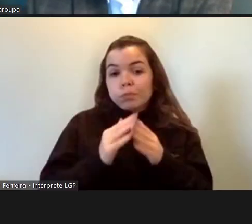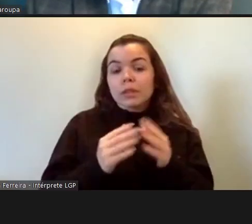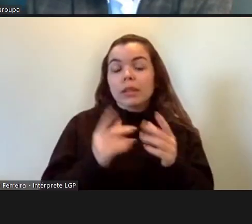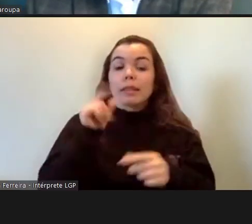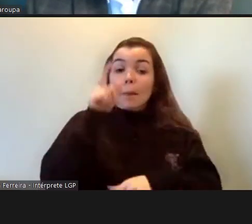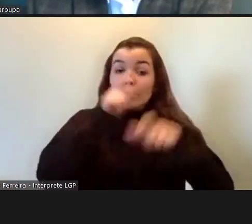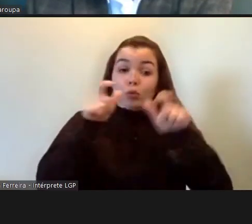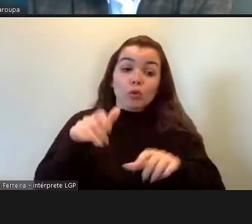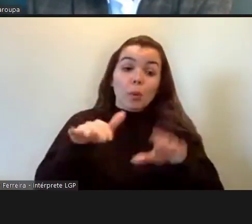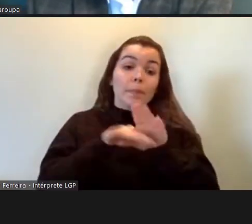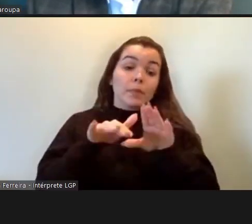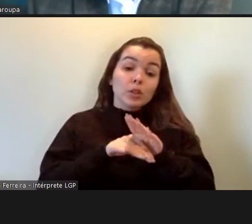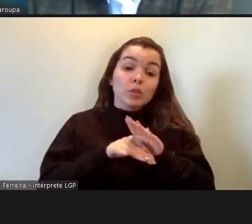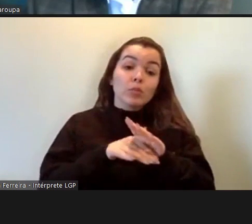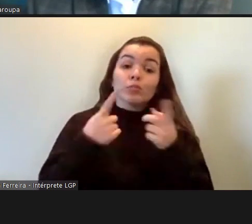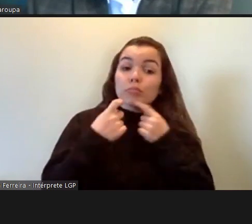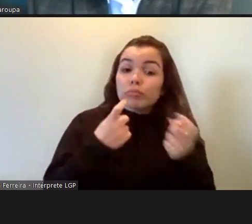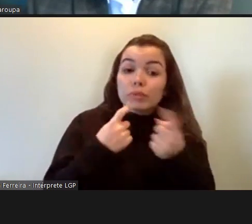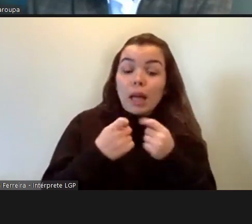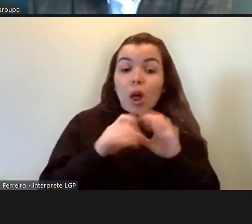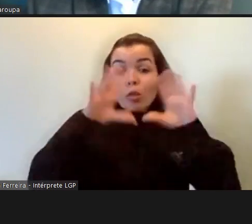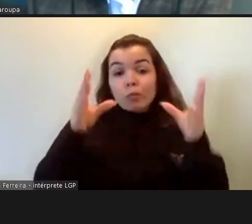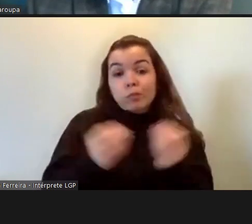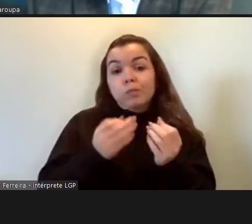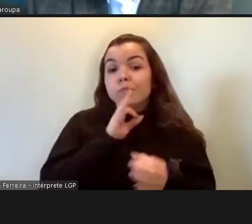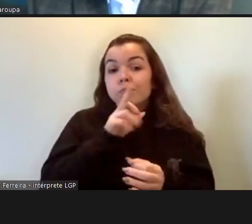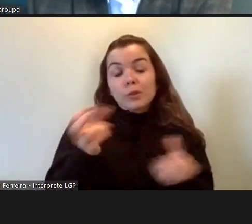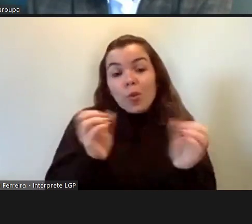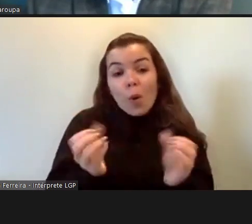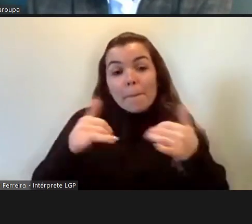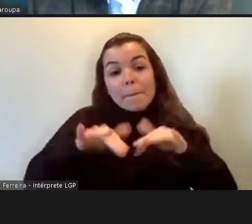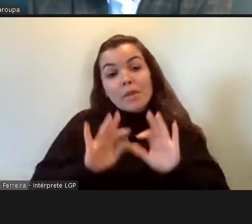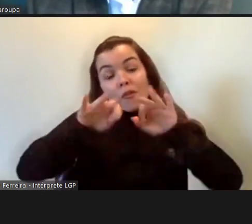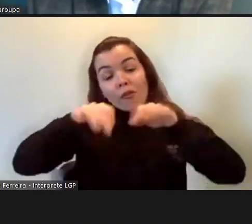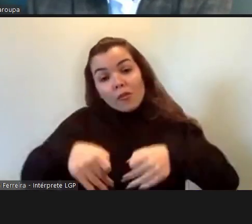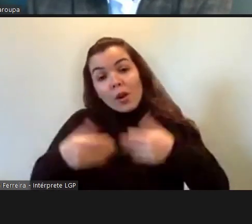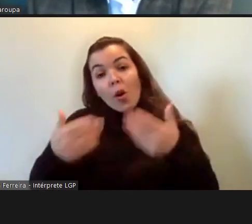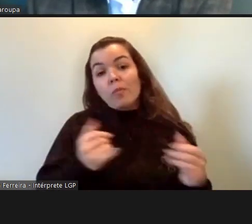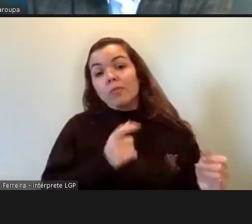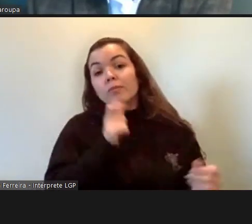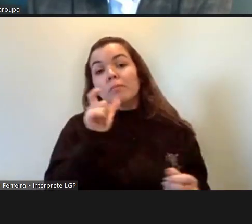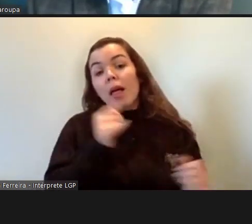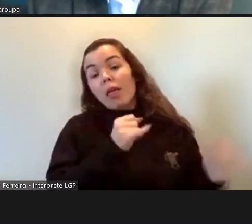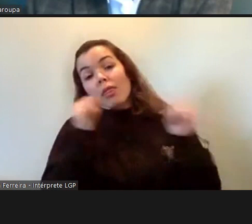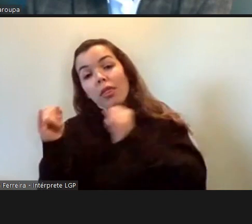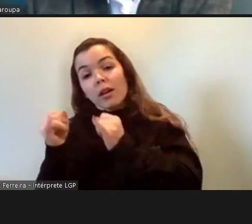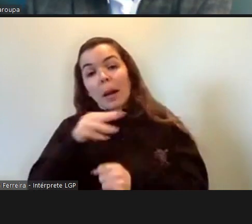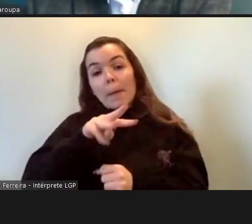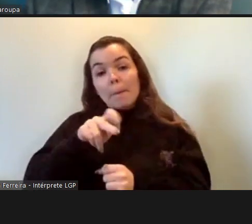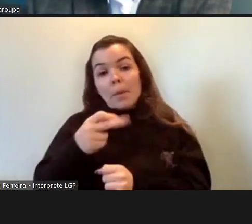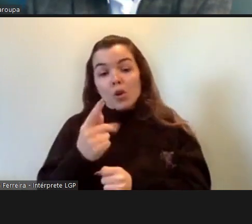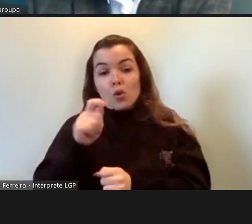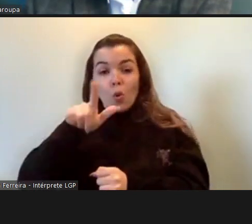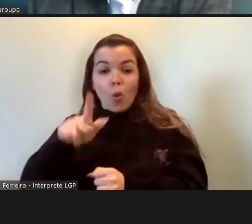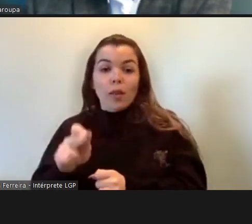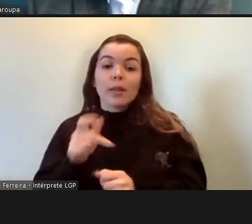responder na sua totalidade, mas chegamos ao fim e, portanto, eu passo a palavra agora à Manuela, que dirá as